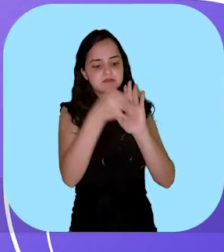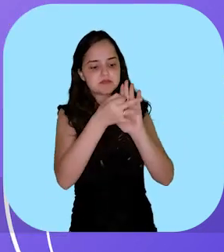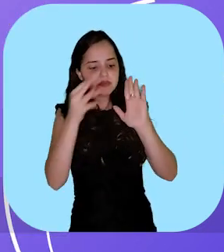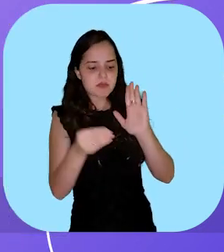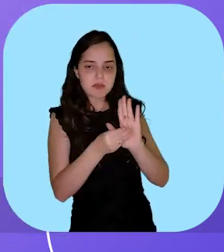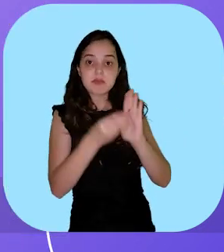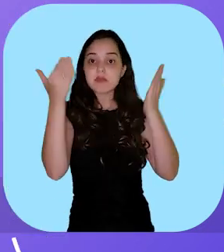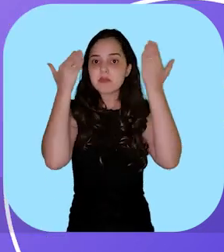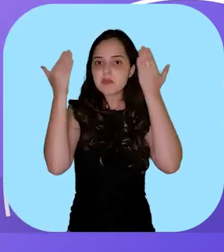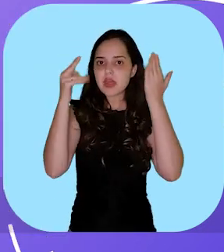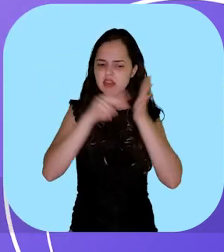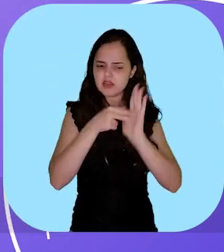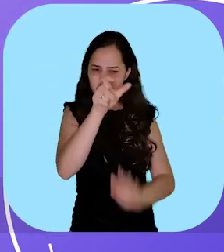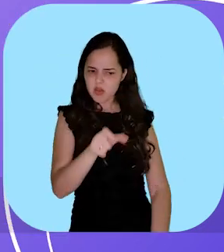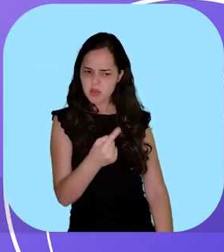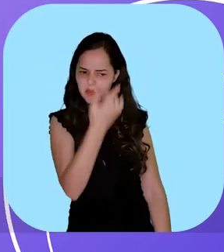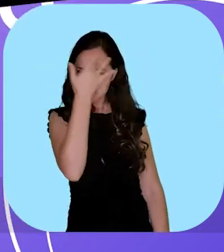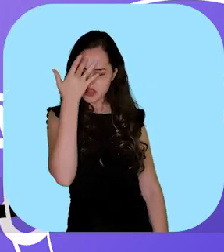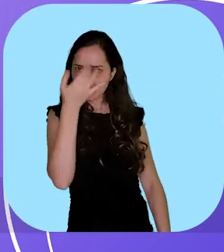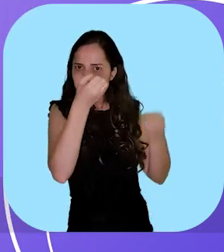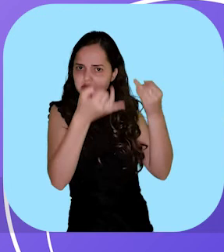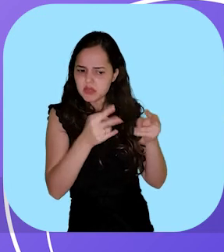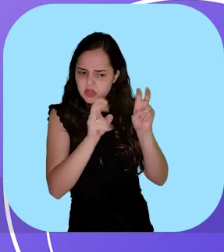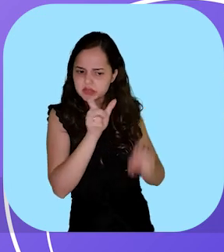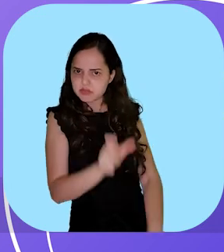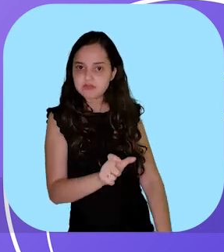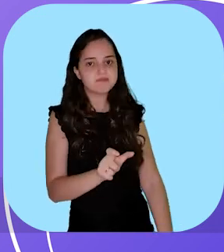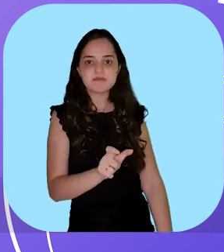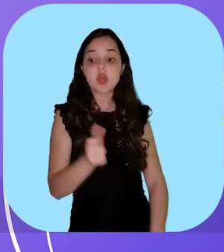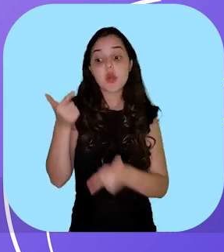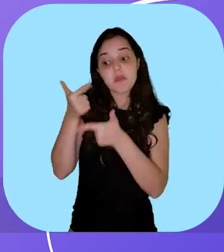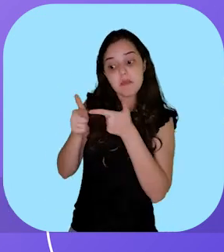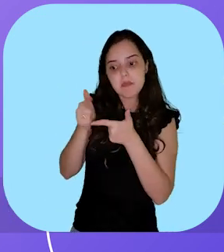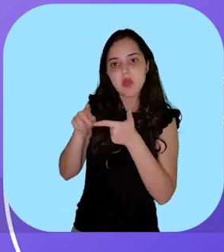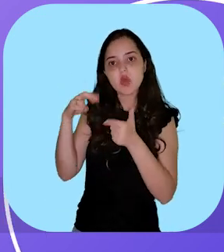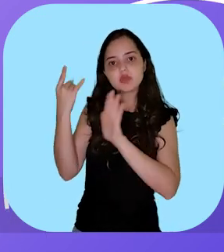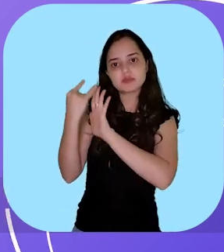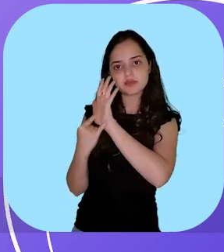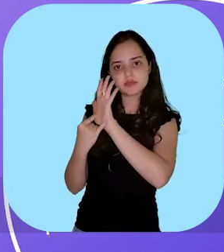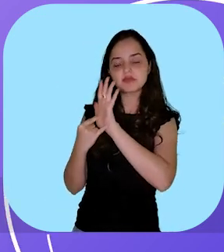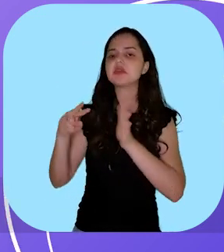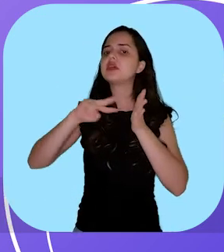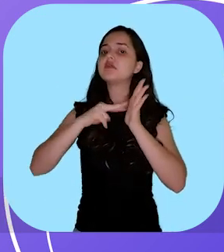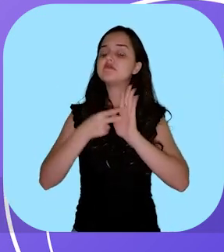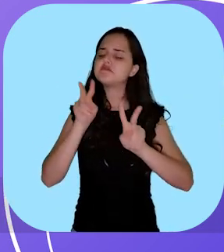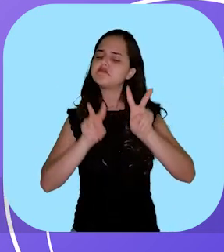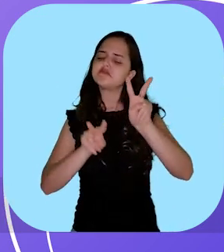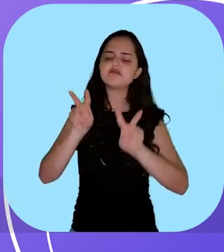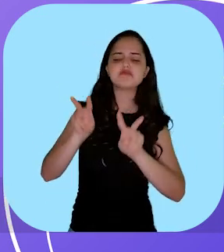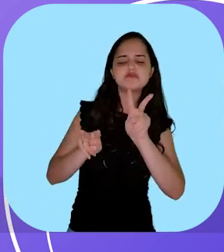documento que não diz respeito a um sujeito, mas a uma questão-problema ou documento. Ele implica uma